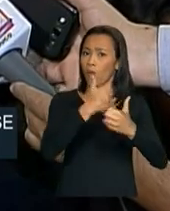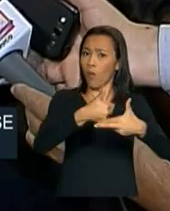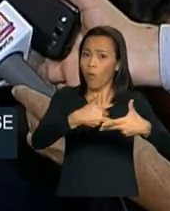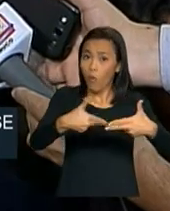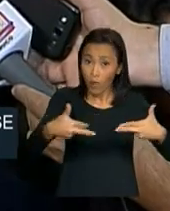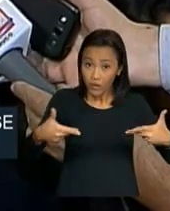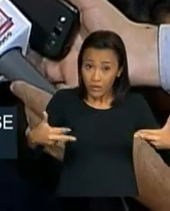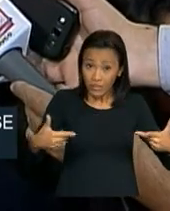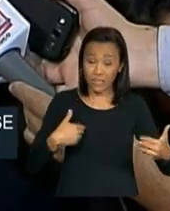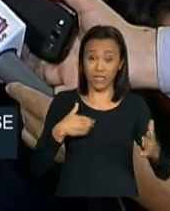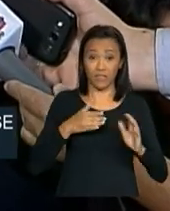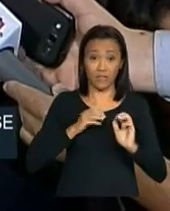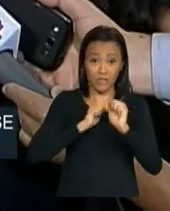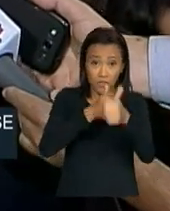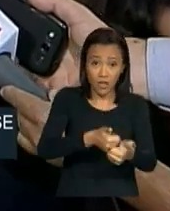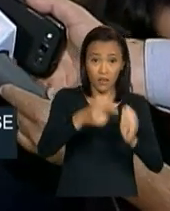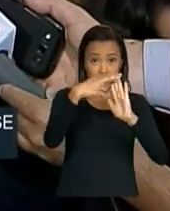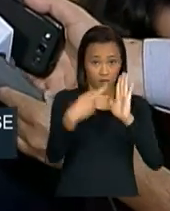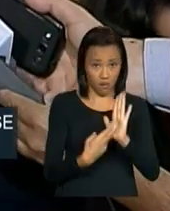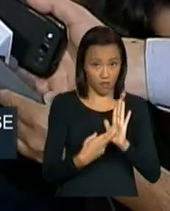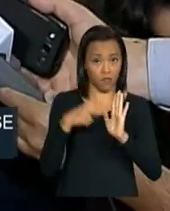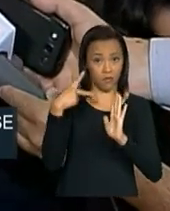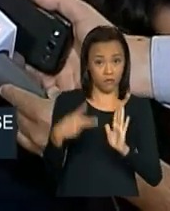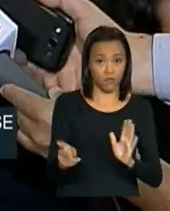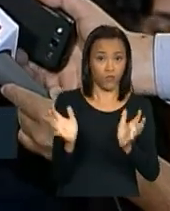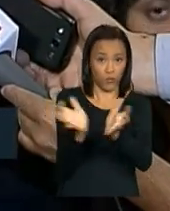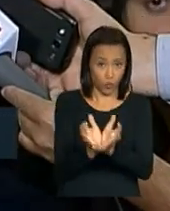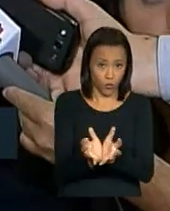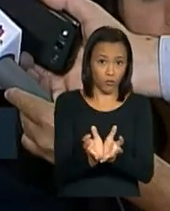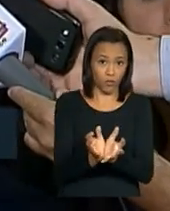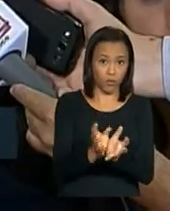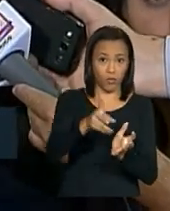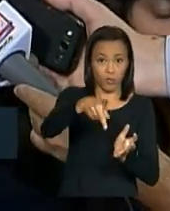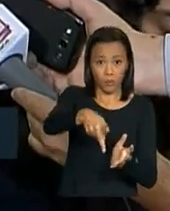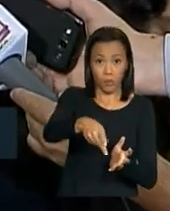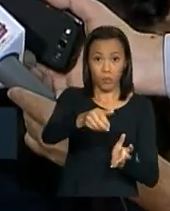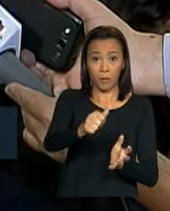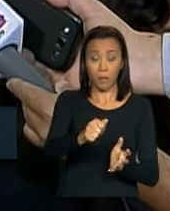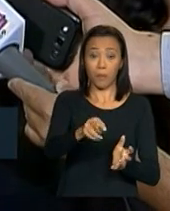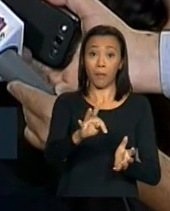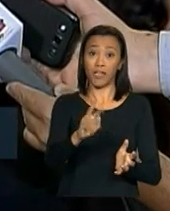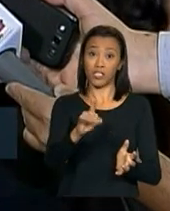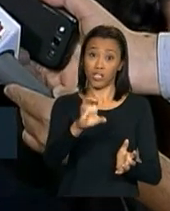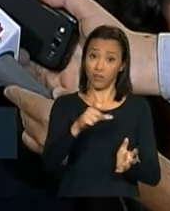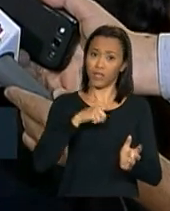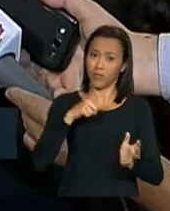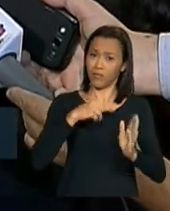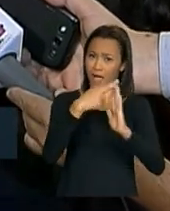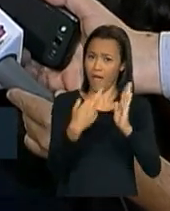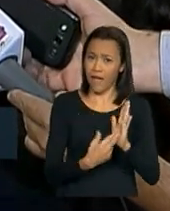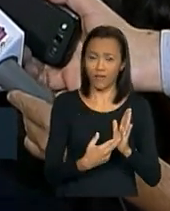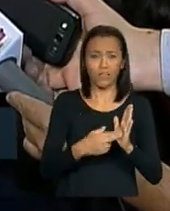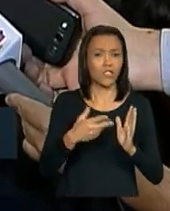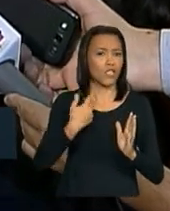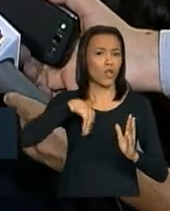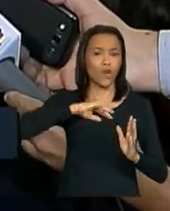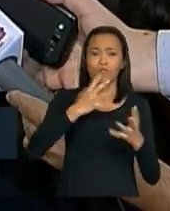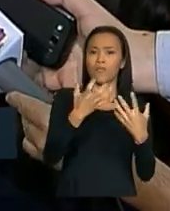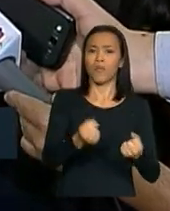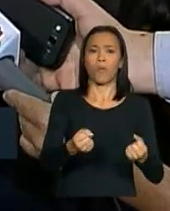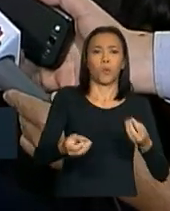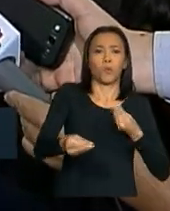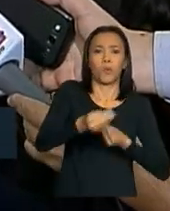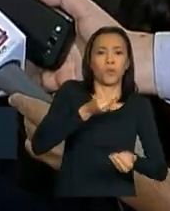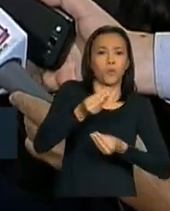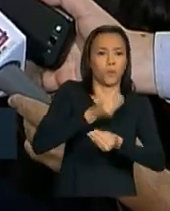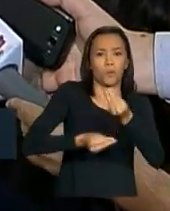dogma, né, da defesa daqueles postulados. Nós temos princípios que são inegociáveis, mas a